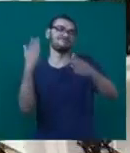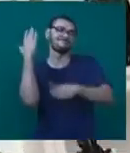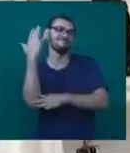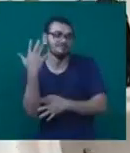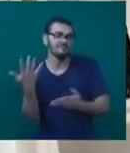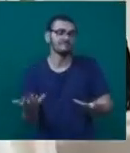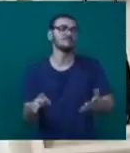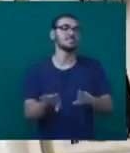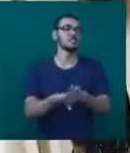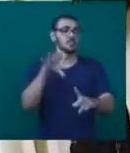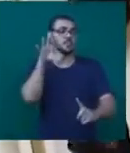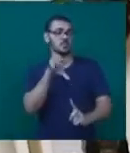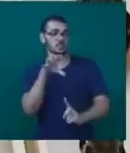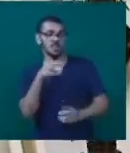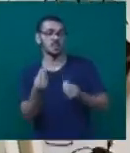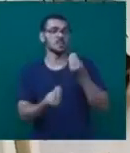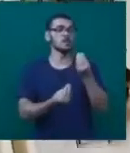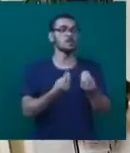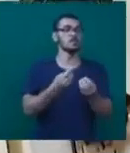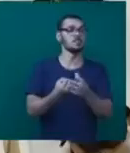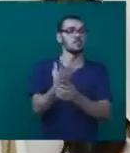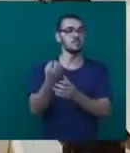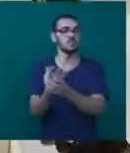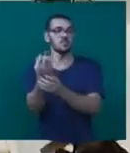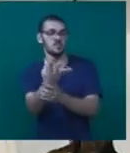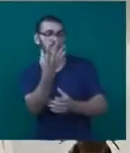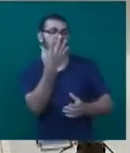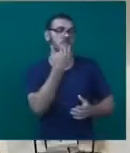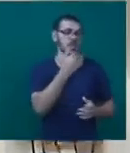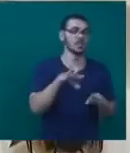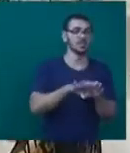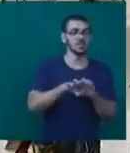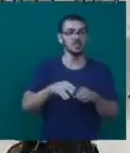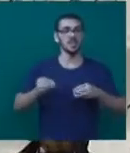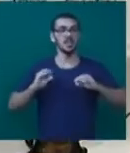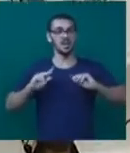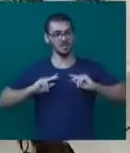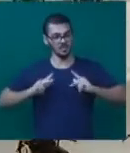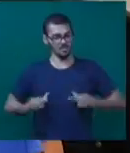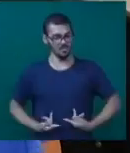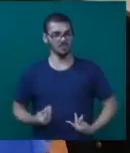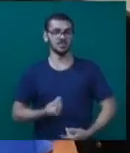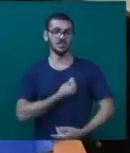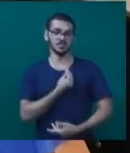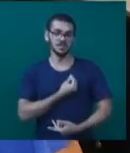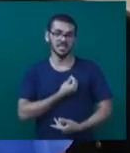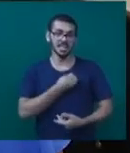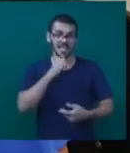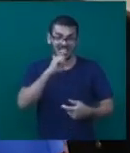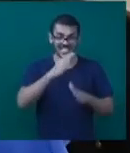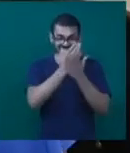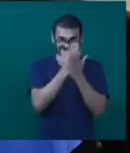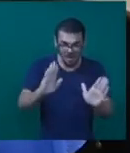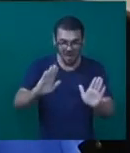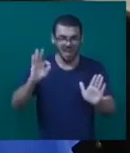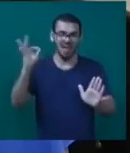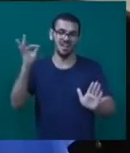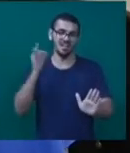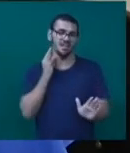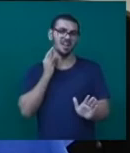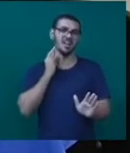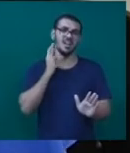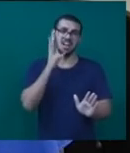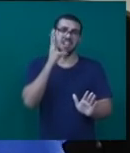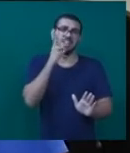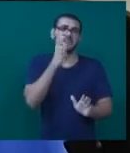alimentos e a vida humana. Agora dizer se elas vão se extinguir, isso é um processo que levaria milhões de anos, a gente não tem